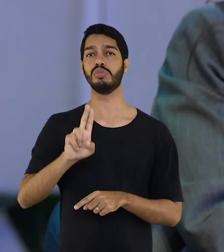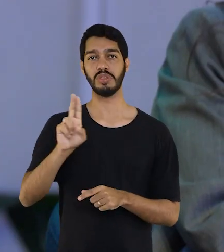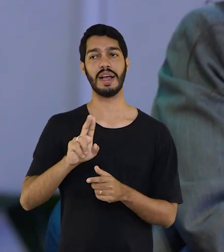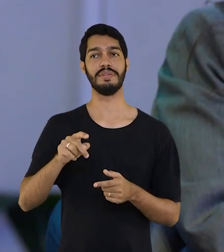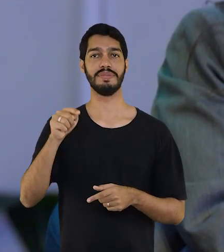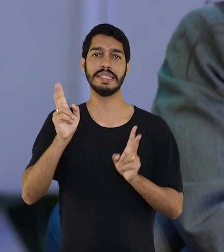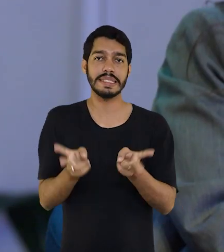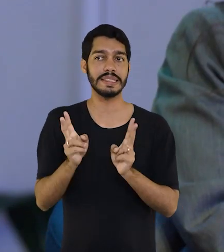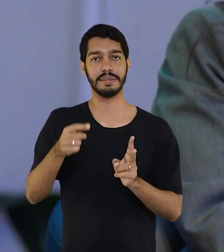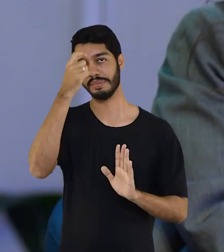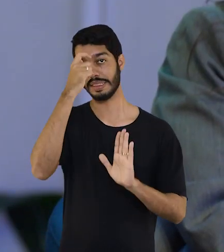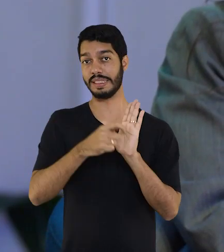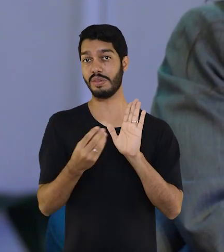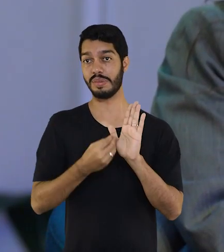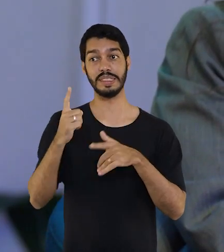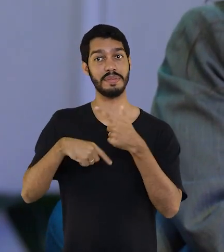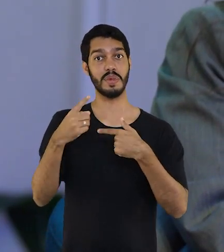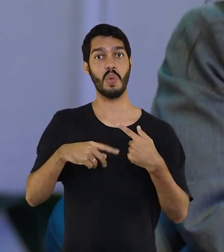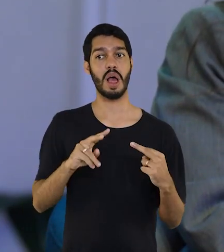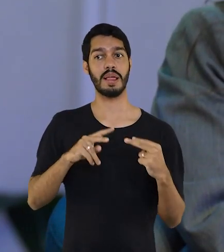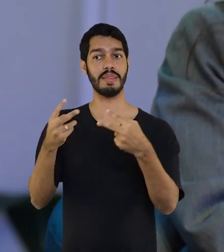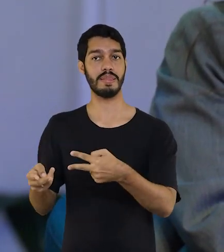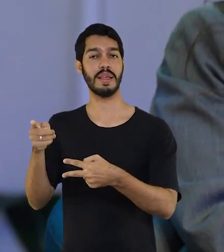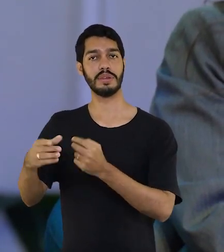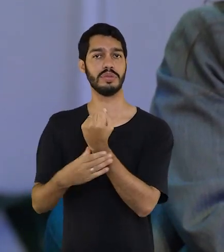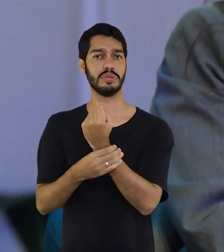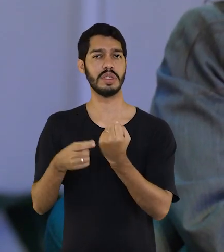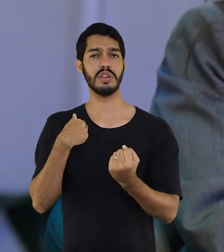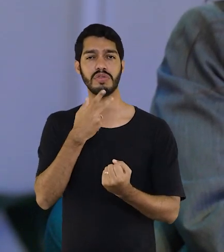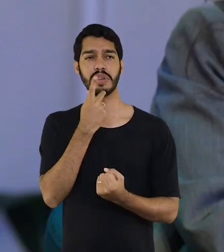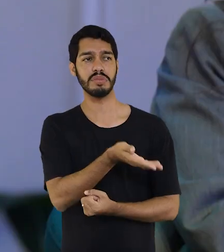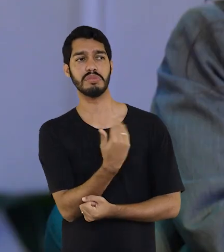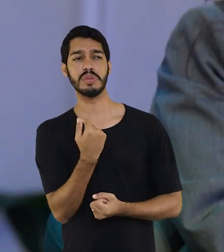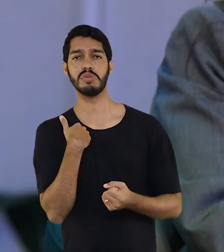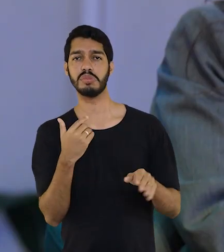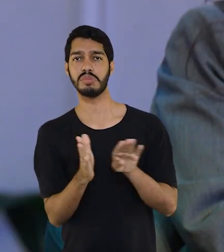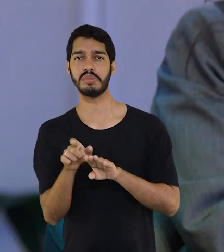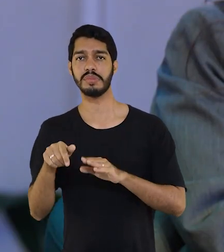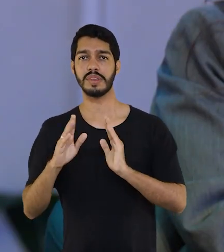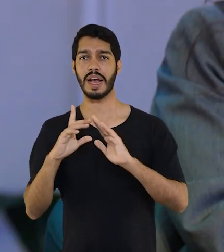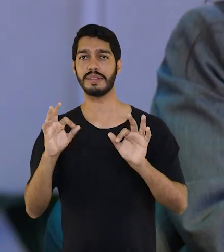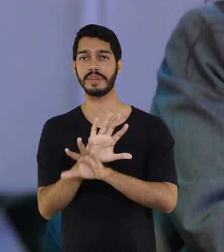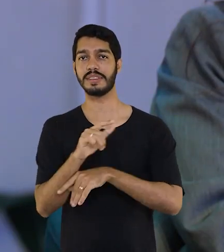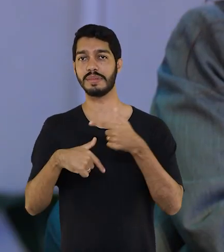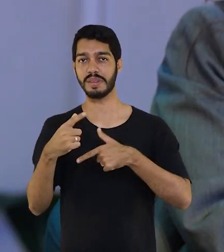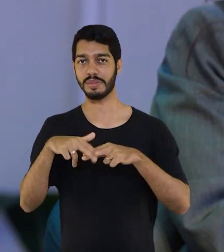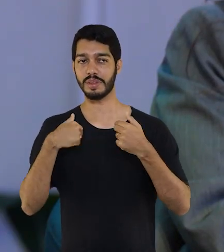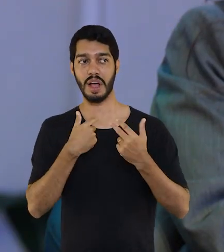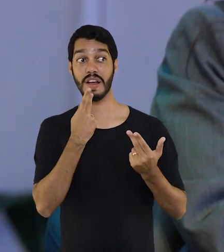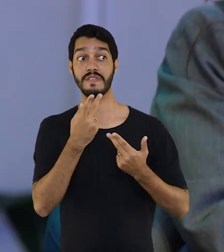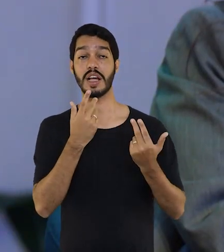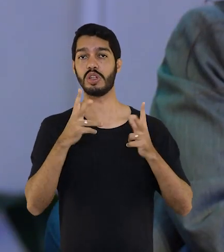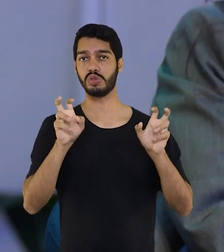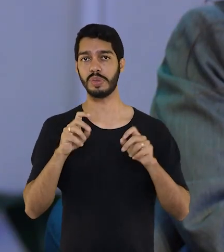inteligência artificial. Um dia, e aí, como que a gente foi parar em seguros, né? Um dia eu recebi uma ligação e falei, cara, você pode chegar aqui em casa no final do trabalho que eu queria